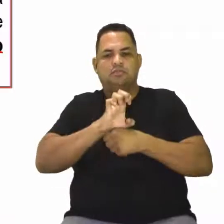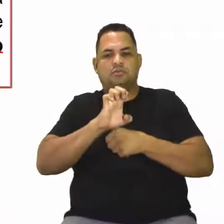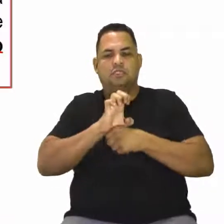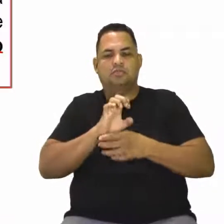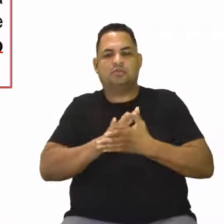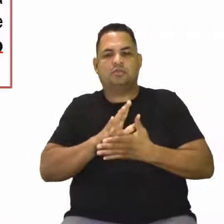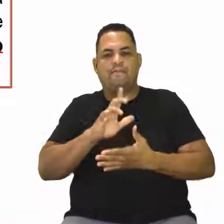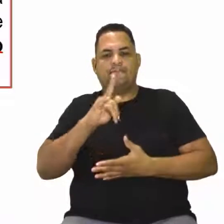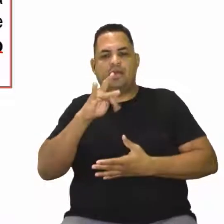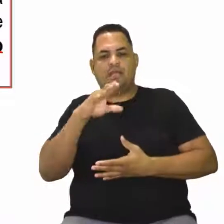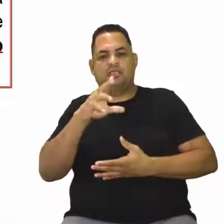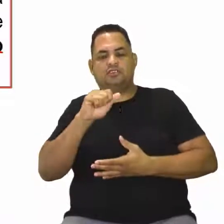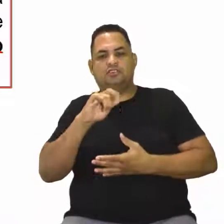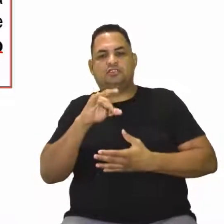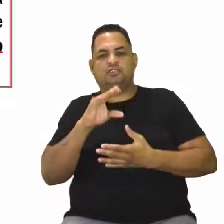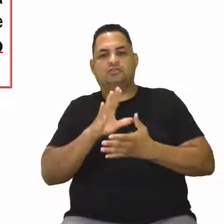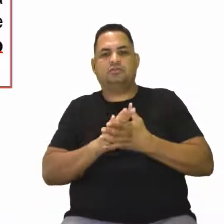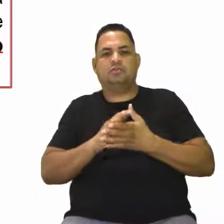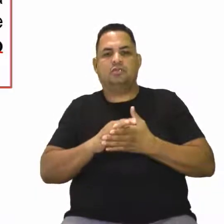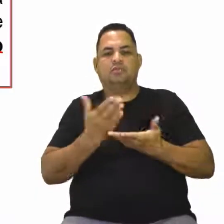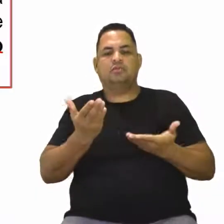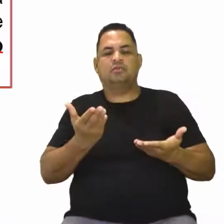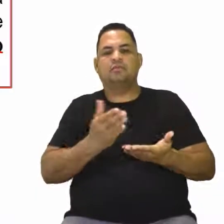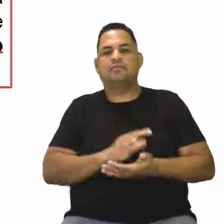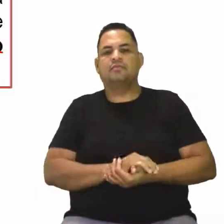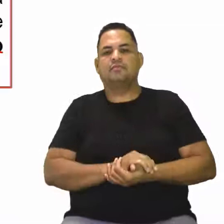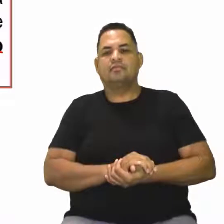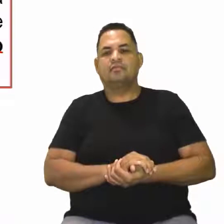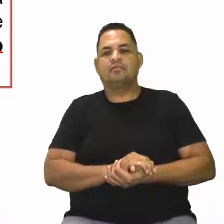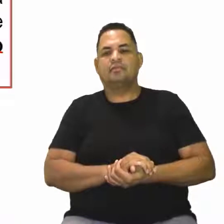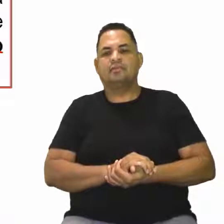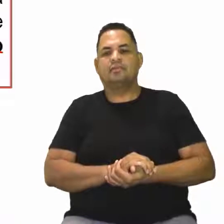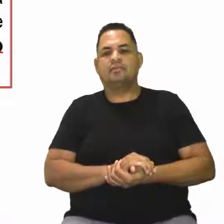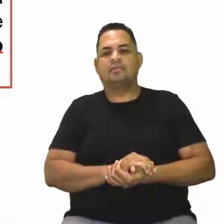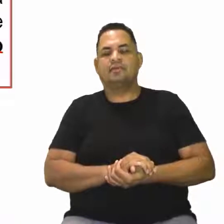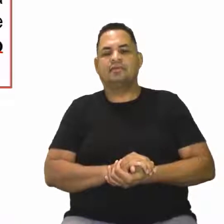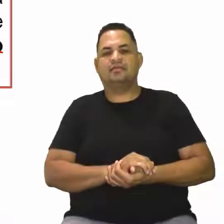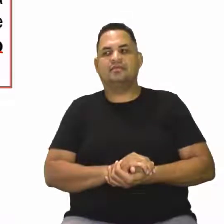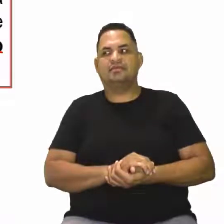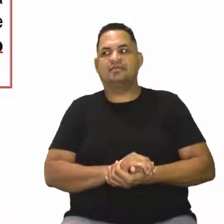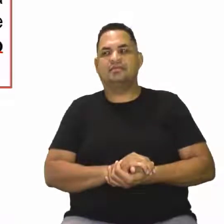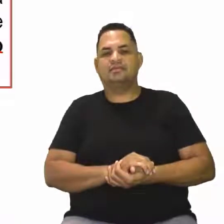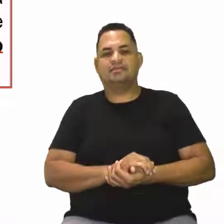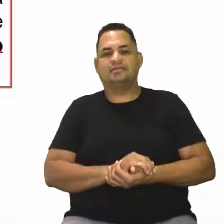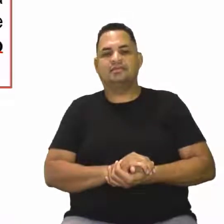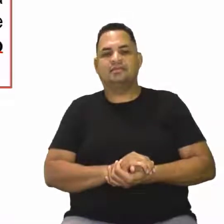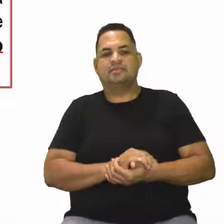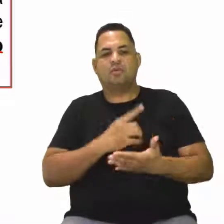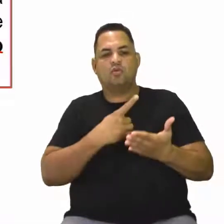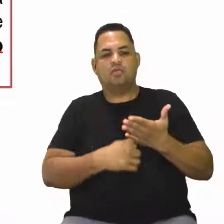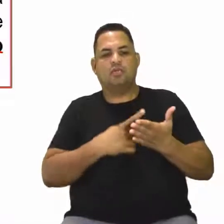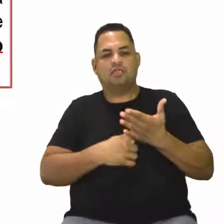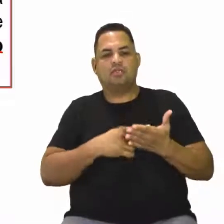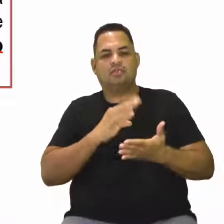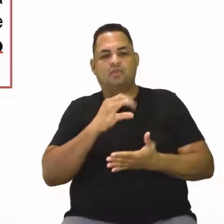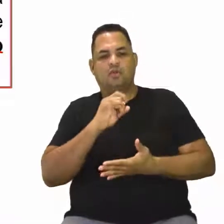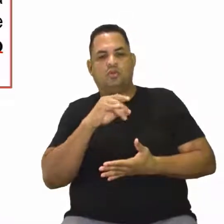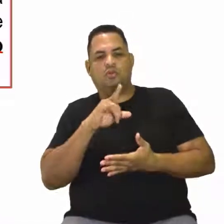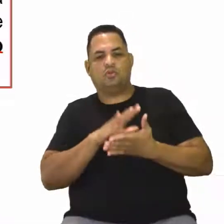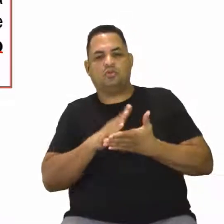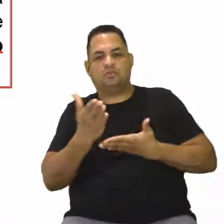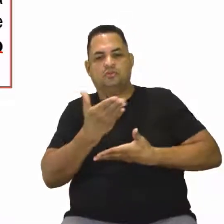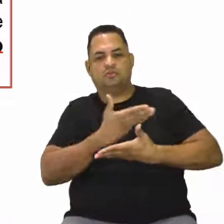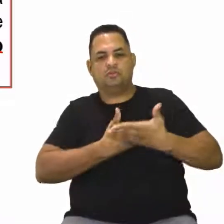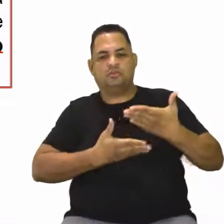Arafat? Como é que é Arafat? Escrito, né? Acordo de Oslo. O mediador, então,